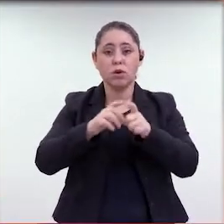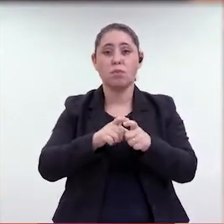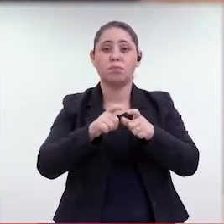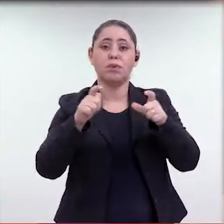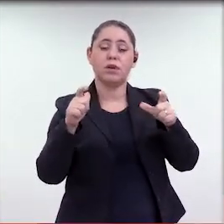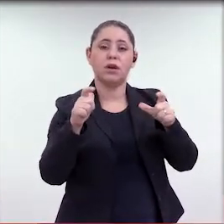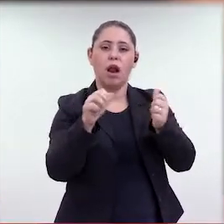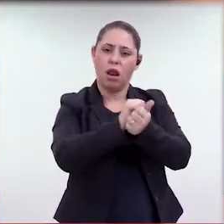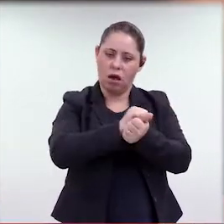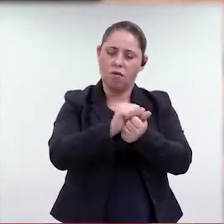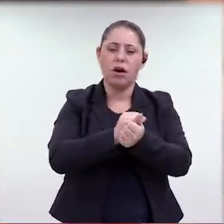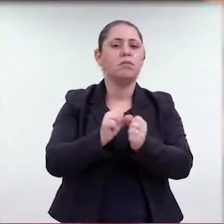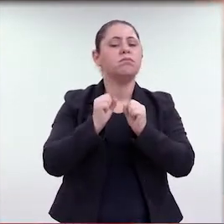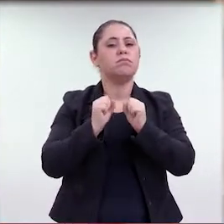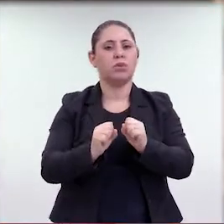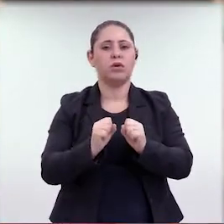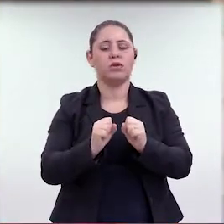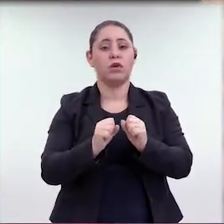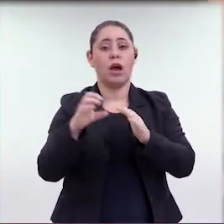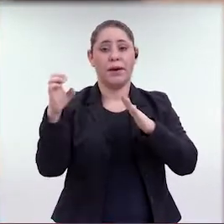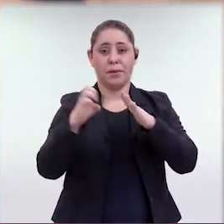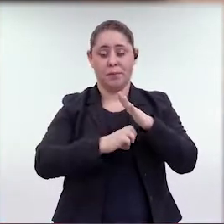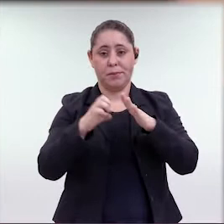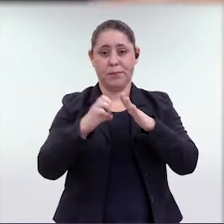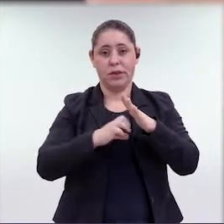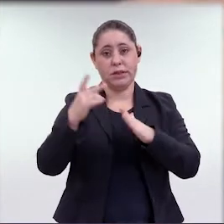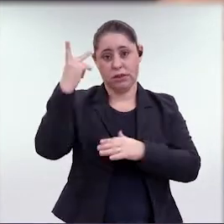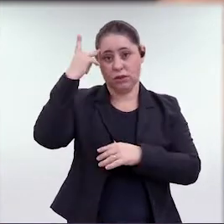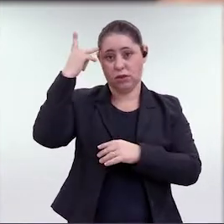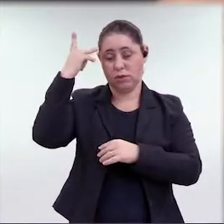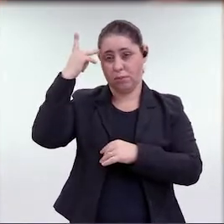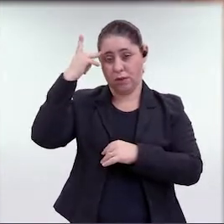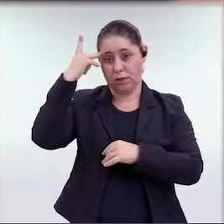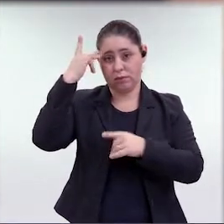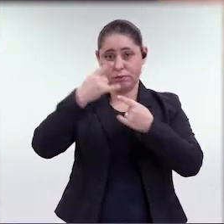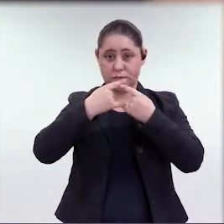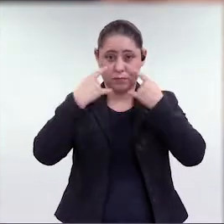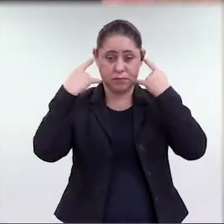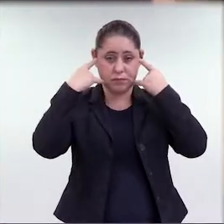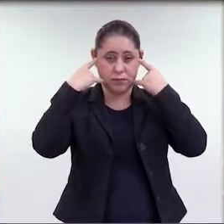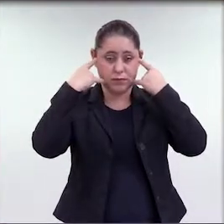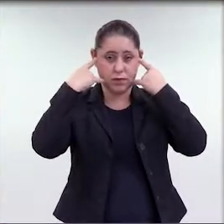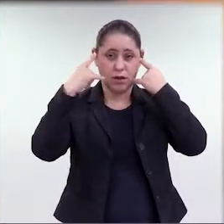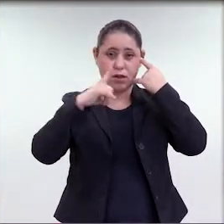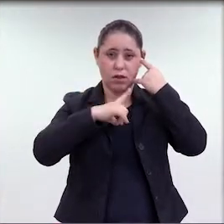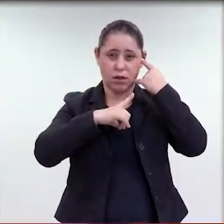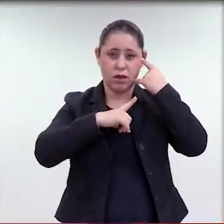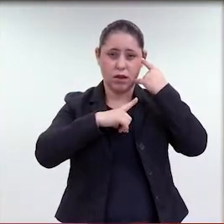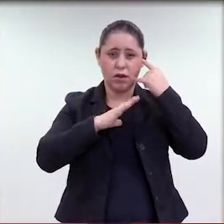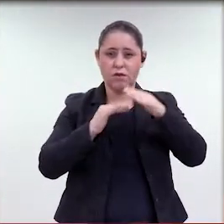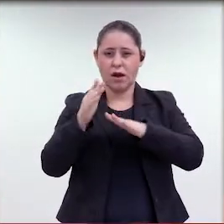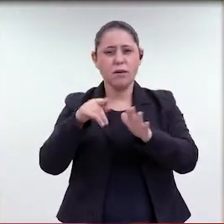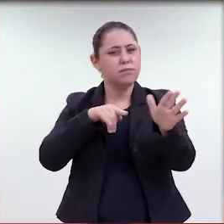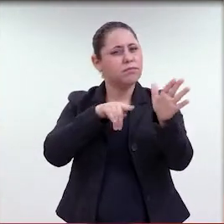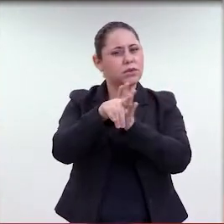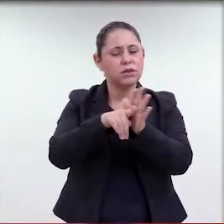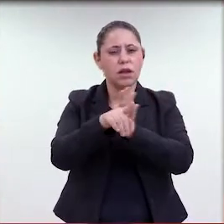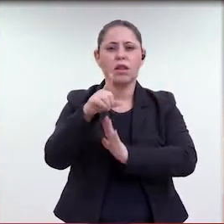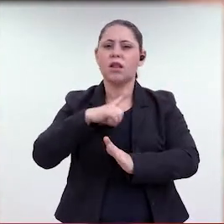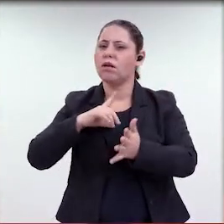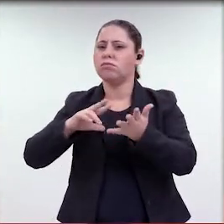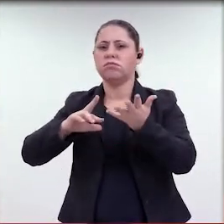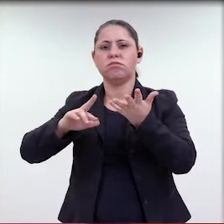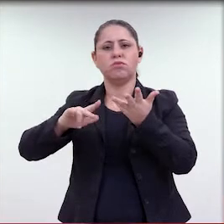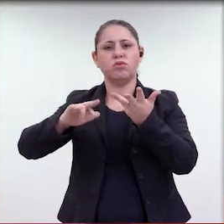proteção maior. Elas são laváveis. Essa empresa, por exemplo, é uma empresa paulista dessa máscara. Eles fizeram essa pesquisa. A gente